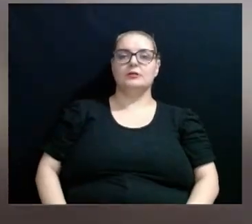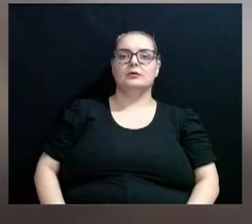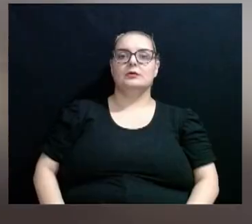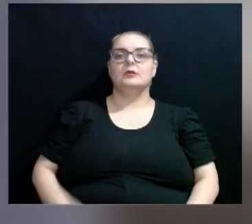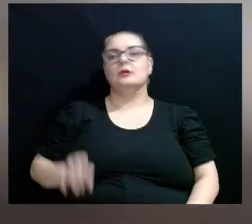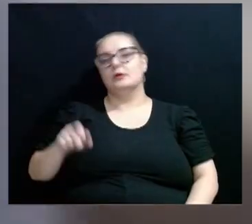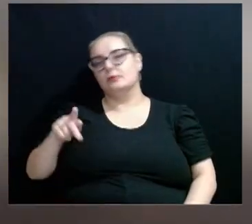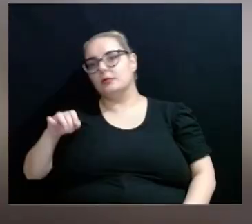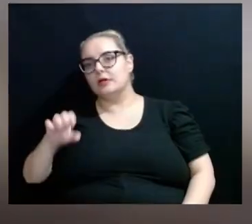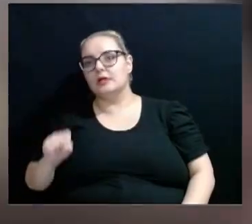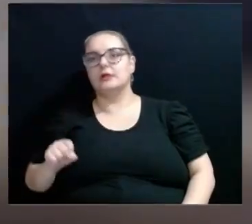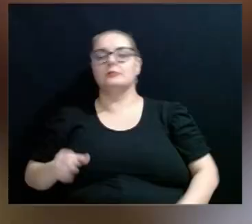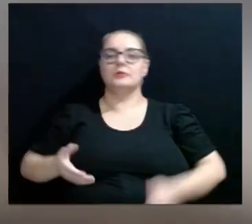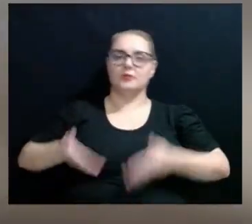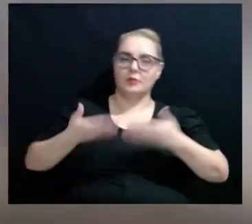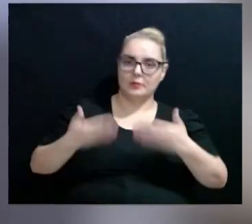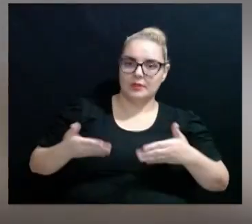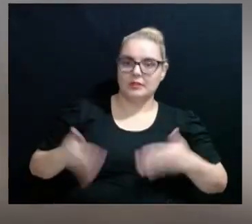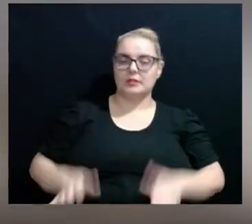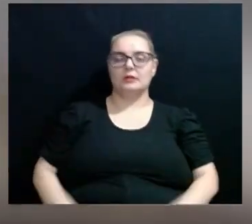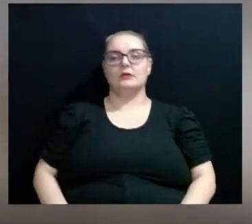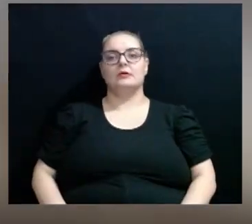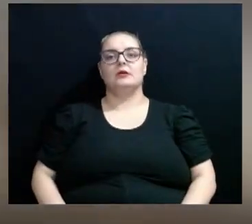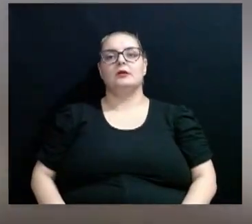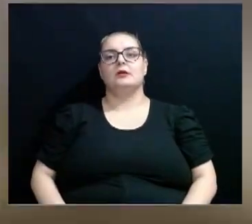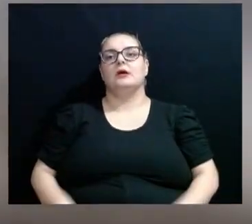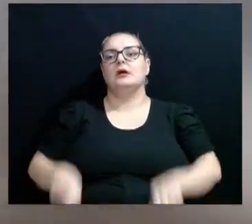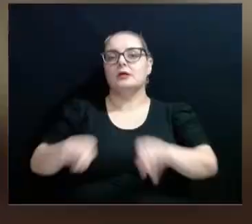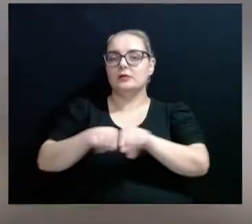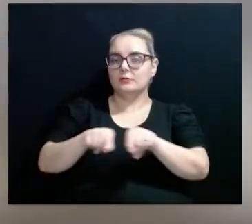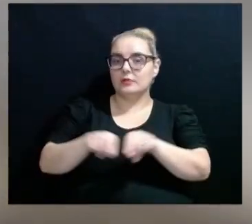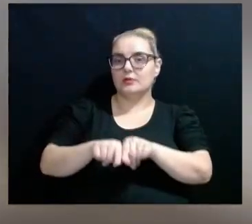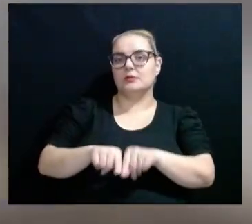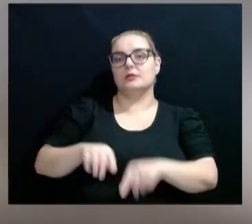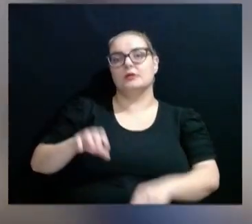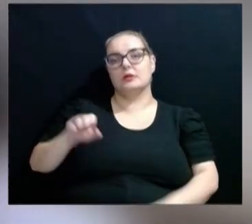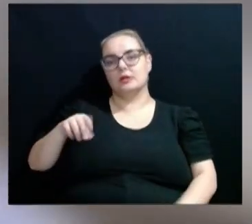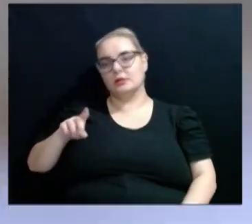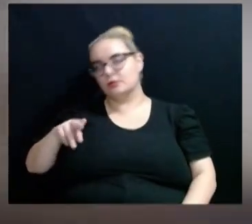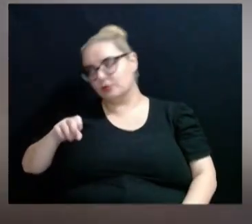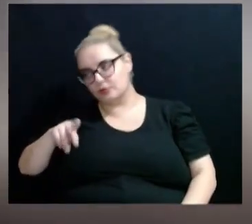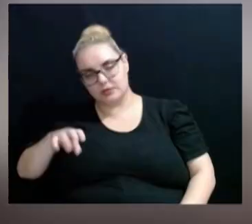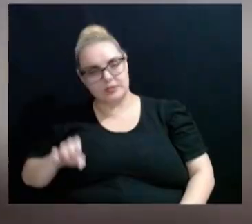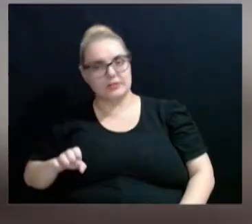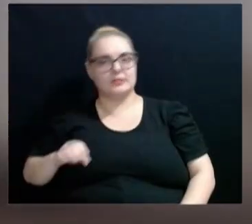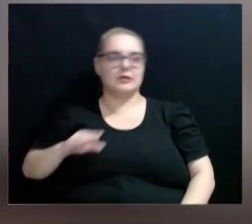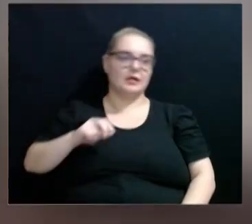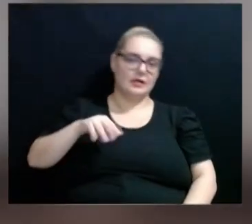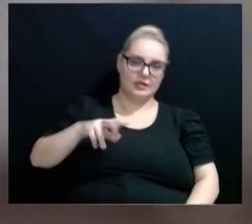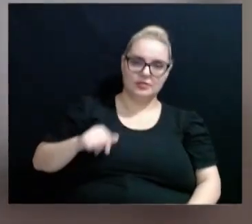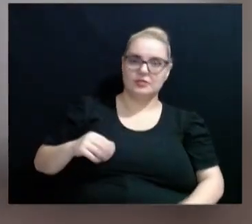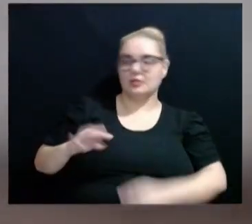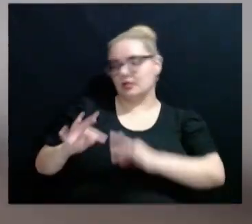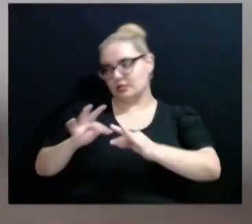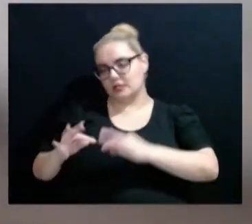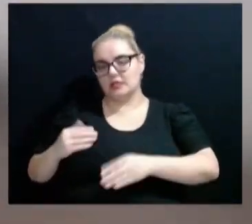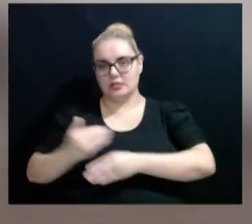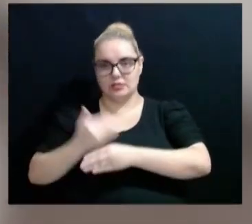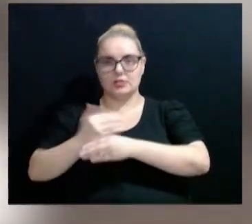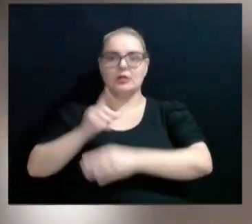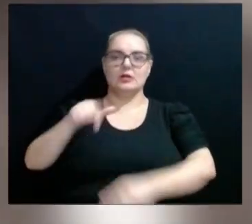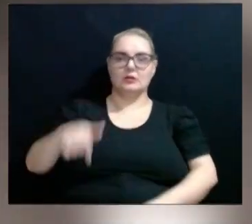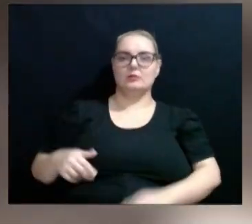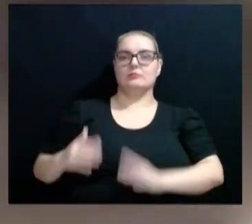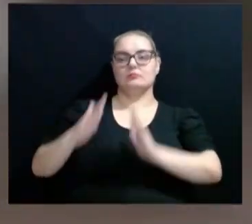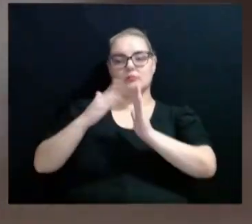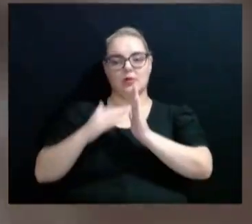concreto ficar um pouco mais leve, né? Então eu acrescento EPS na massa para poder ficar mais leve. Aí vem a parte dos canduítes,